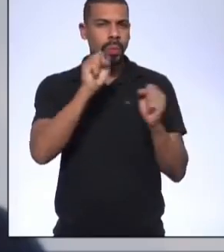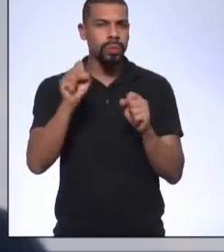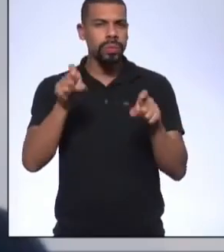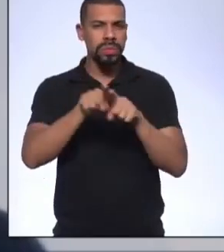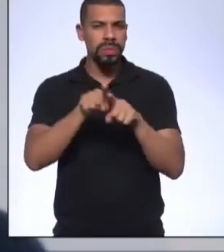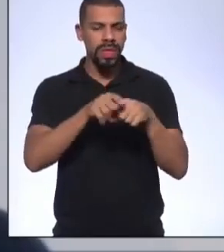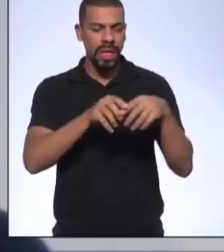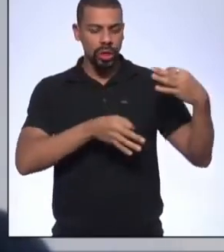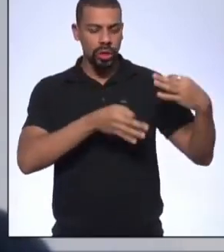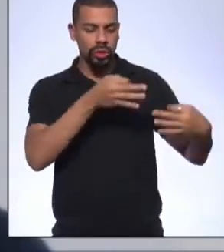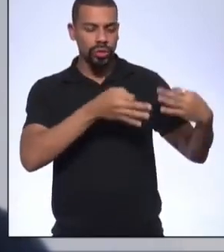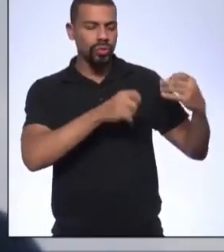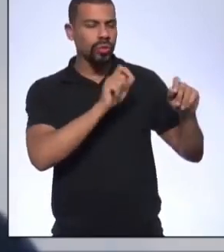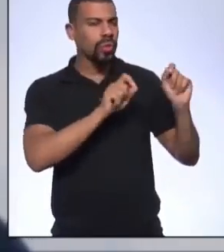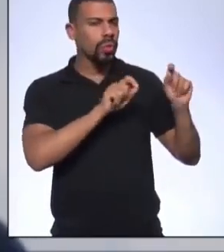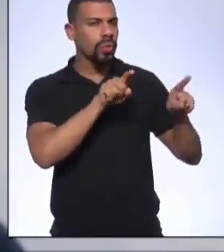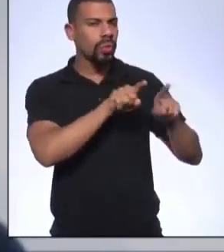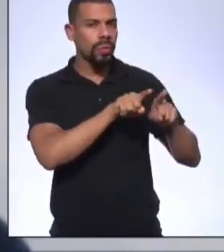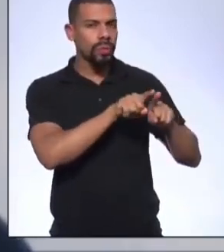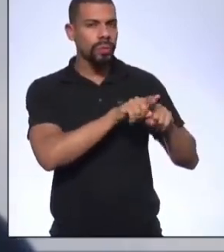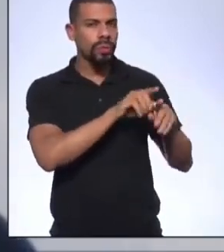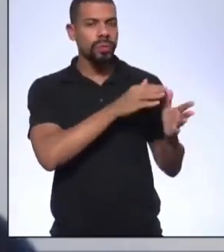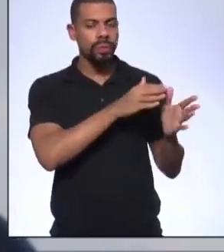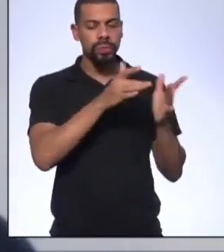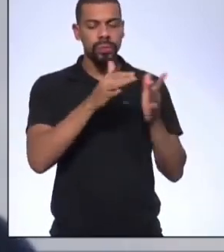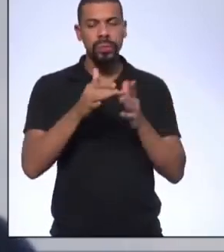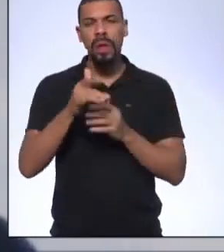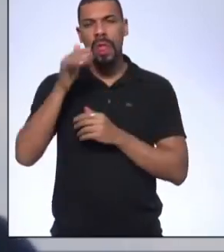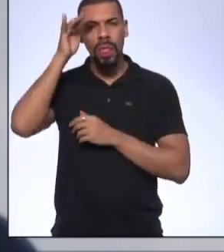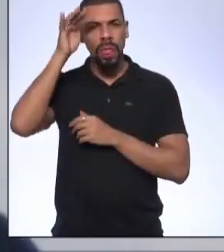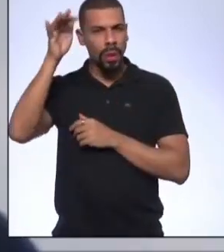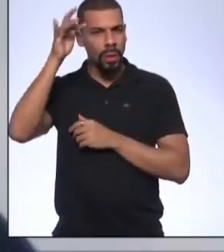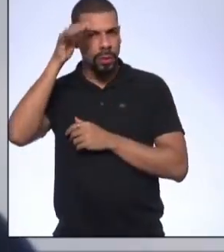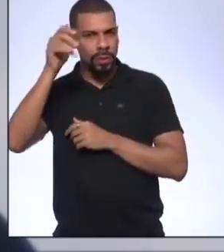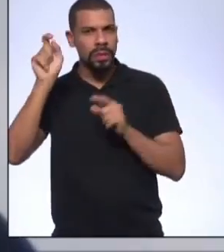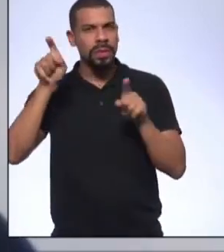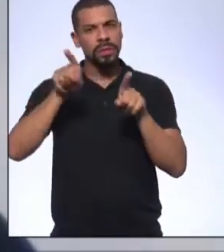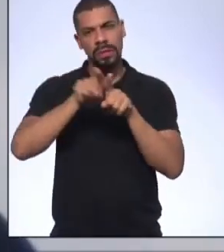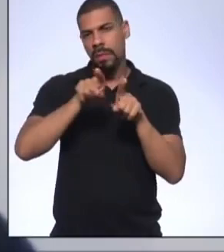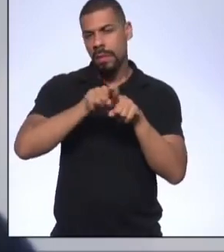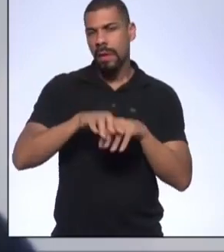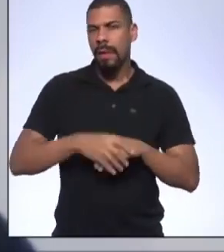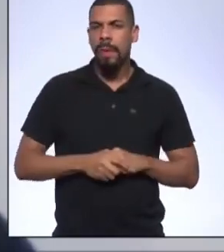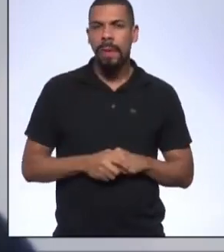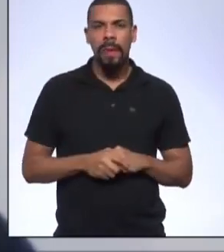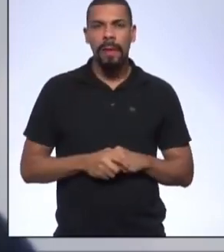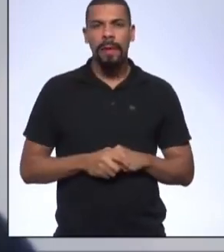era justificada devido a algumas teorias aí, né?